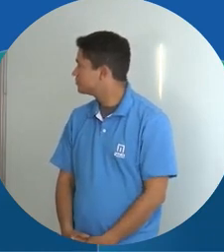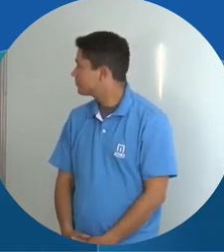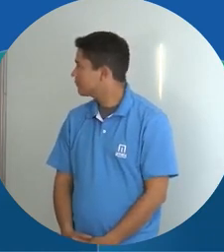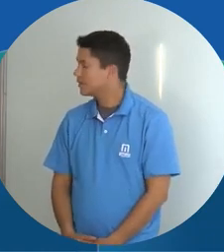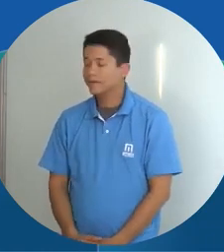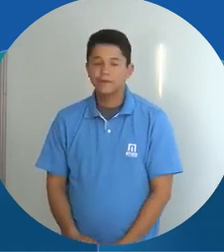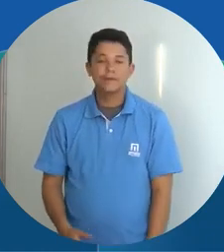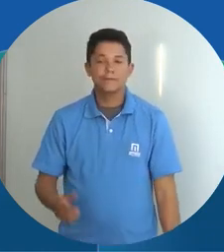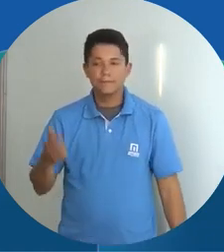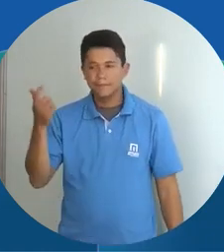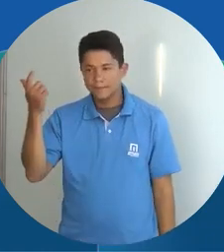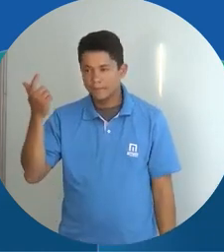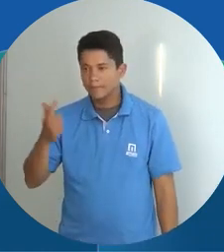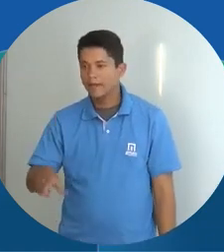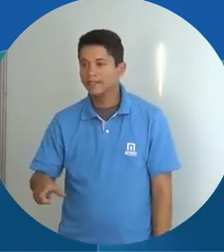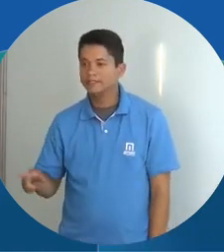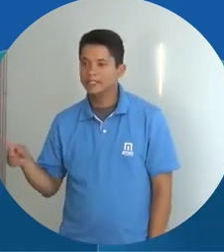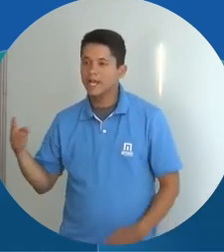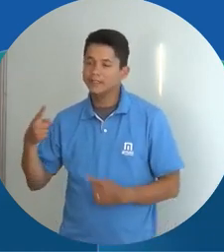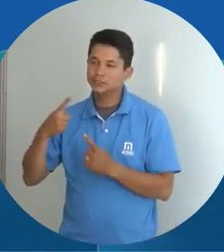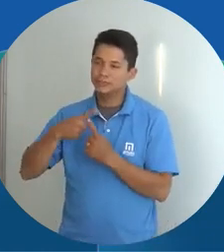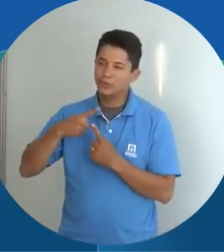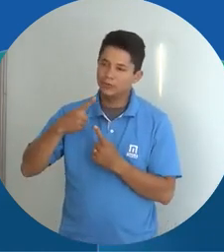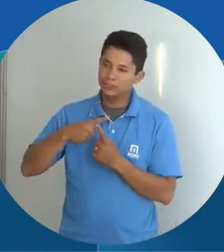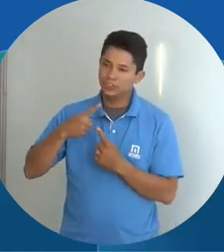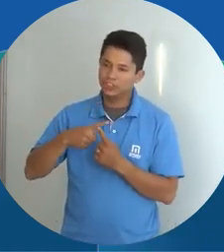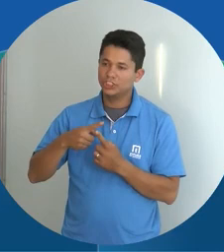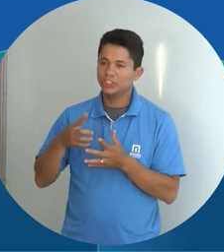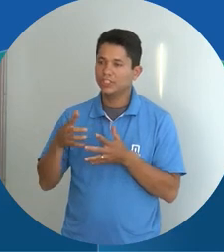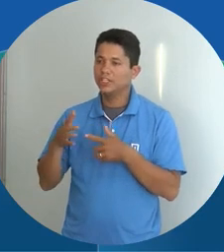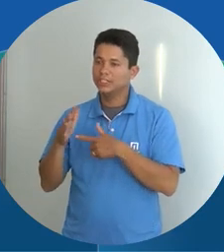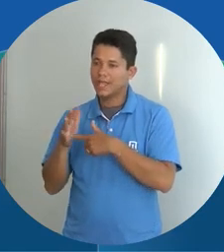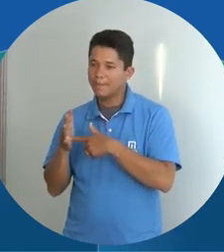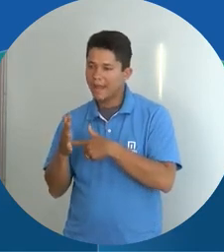vez, a tipologia da máquina e a